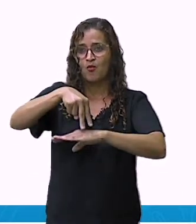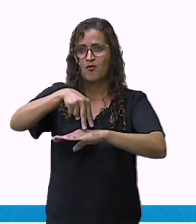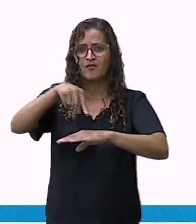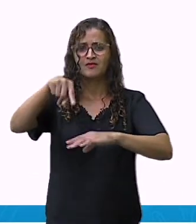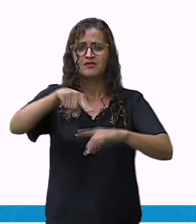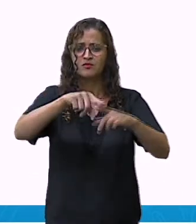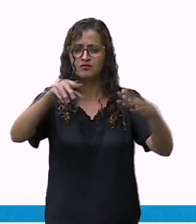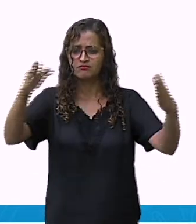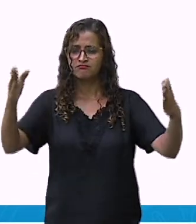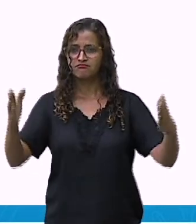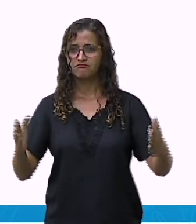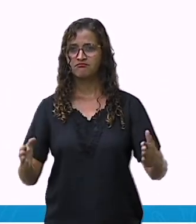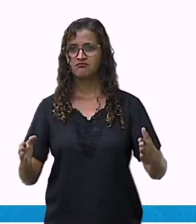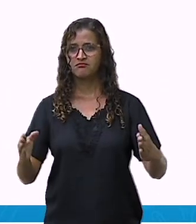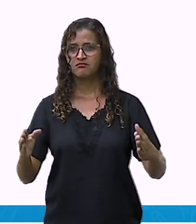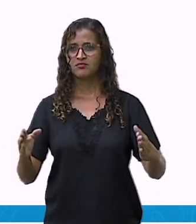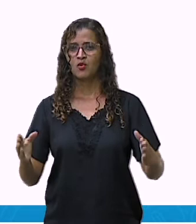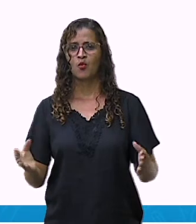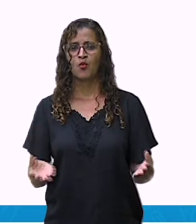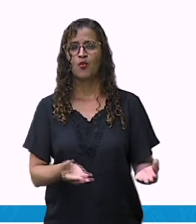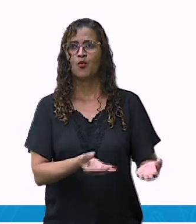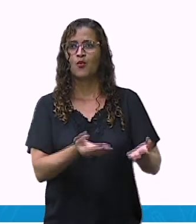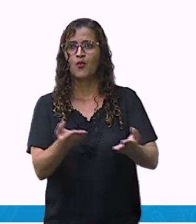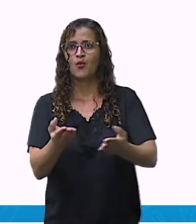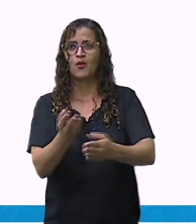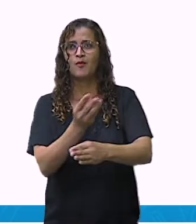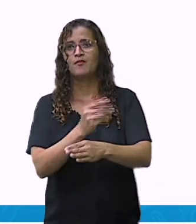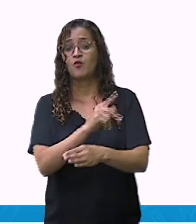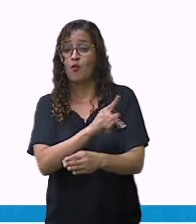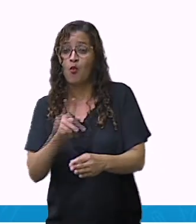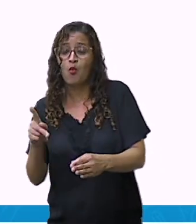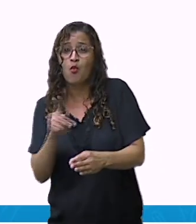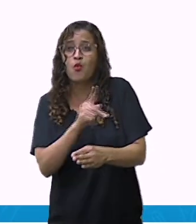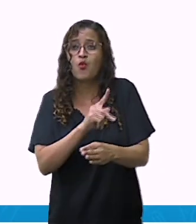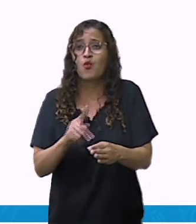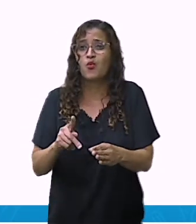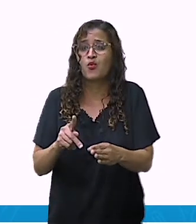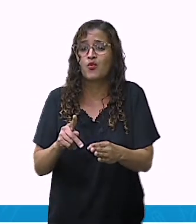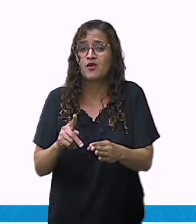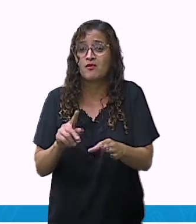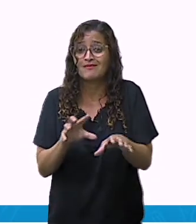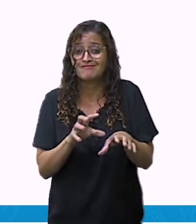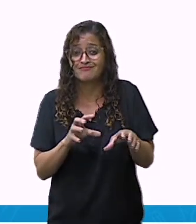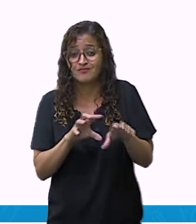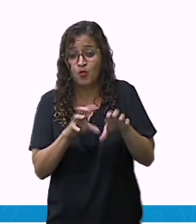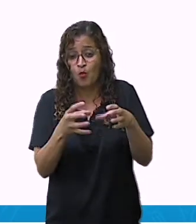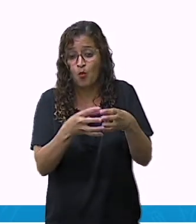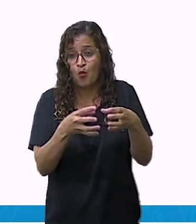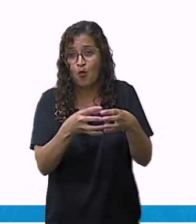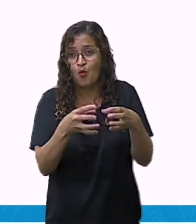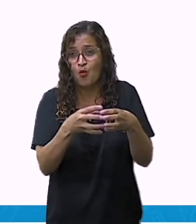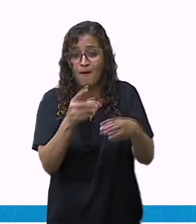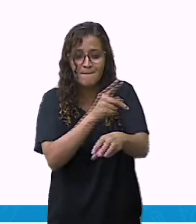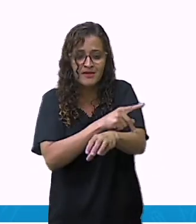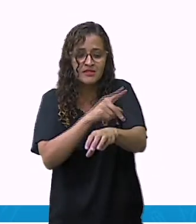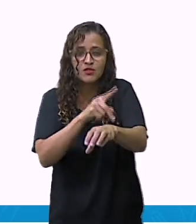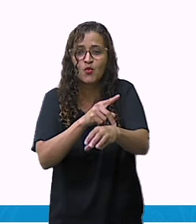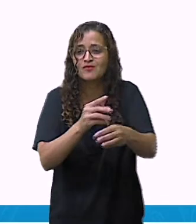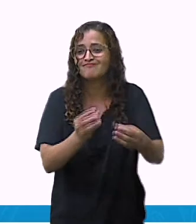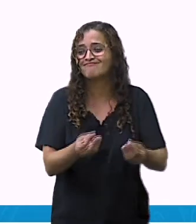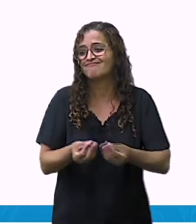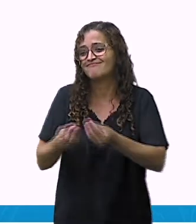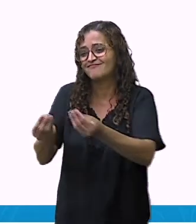reitor, o diretor, para estar entregando ele o diploma. Então, nós estamos falando de uma